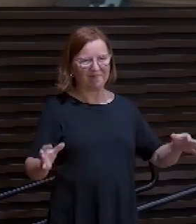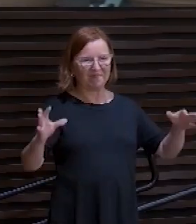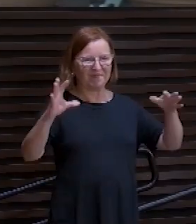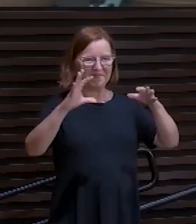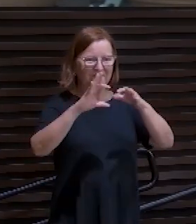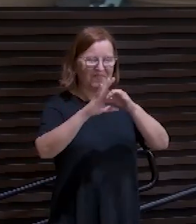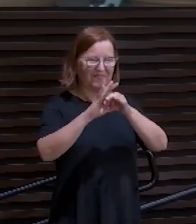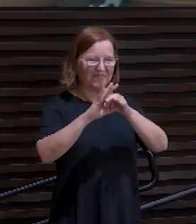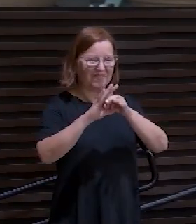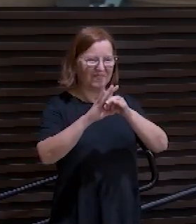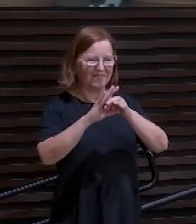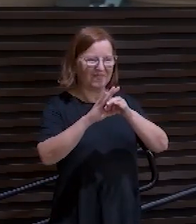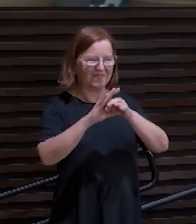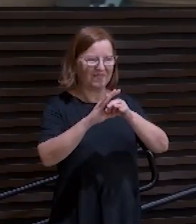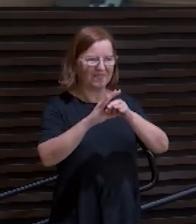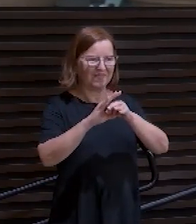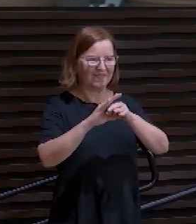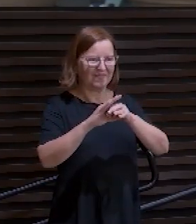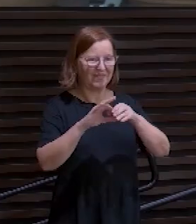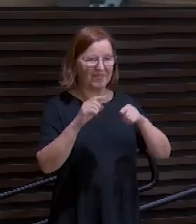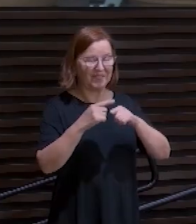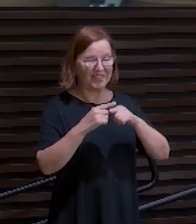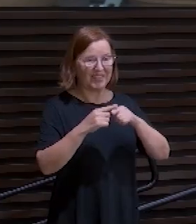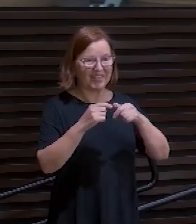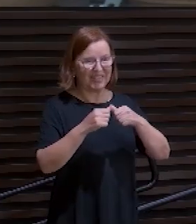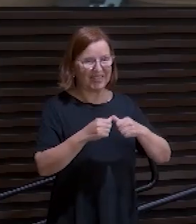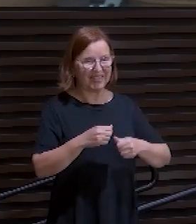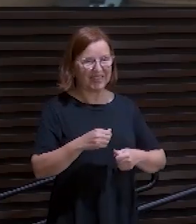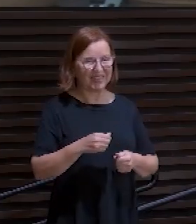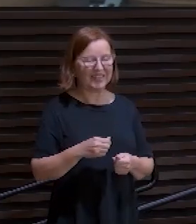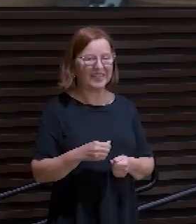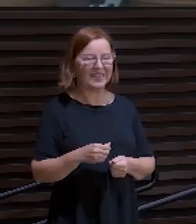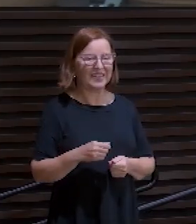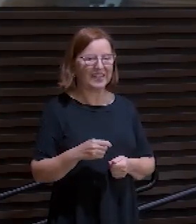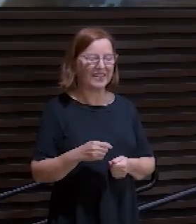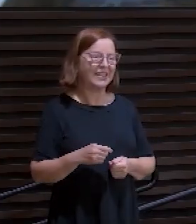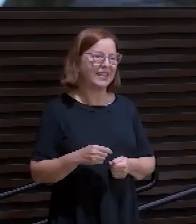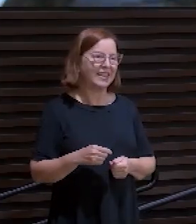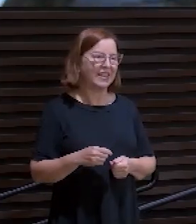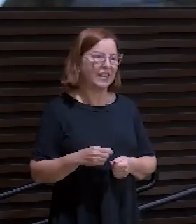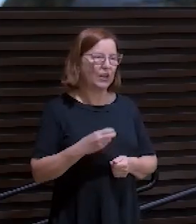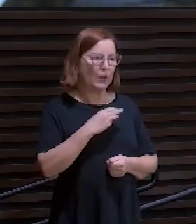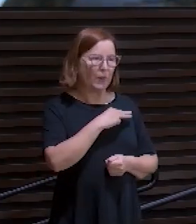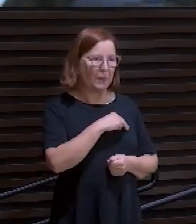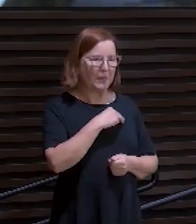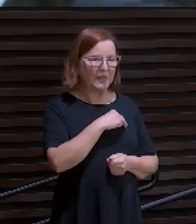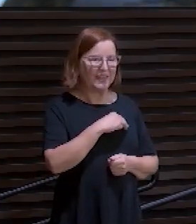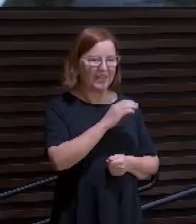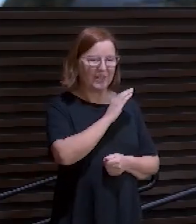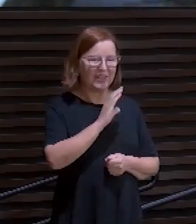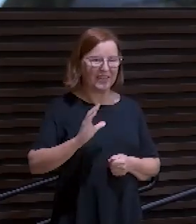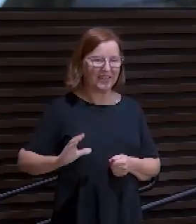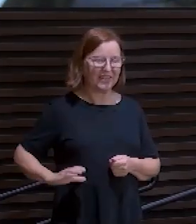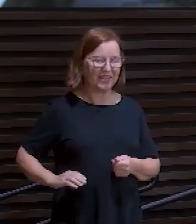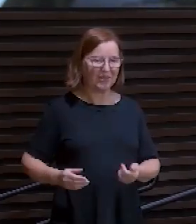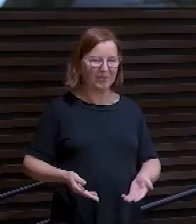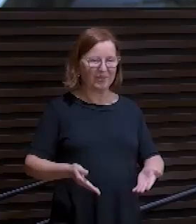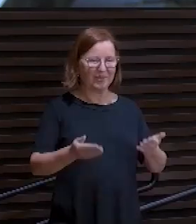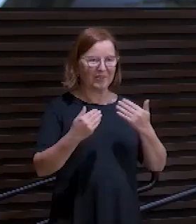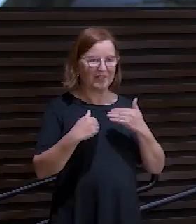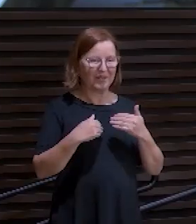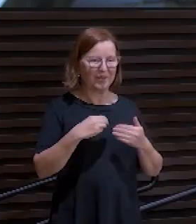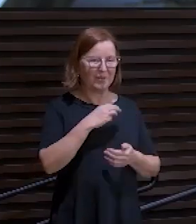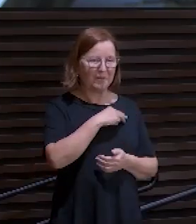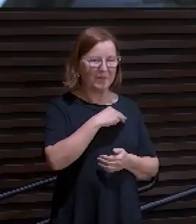Reconciliação. Porque este foi o ministério que Cristo nos deu. O ministério da reconciliação